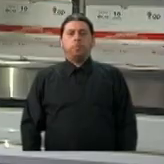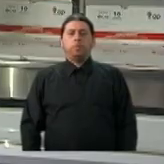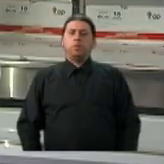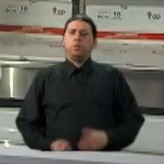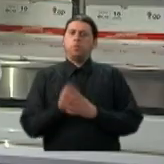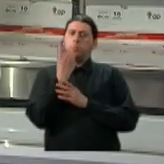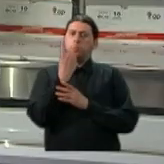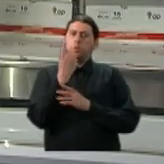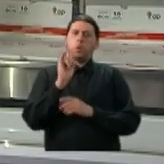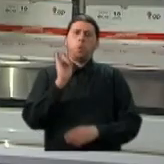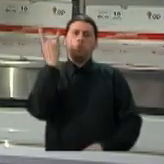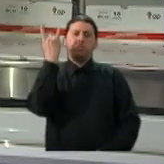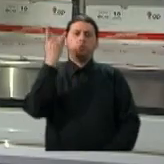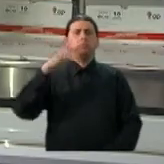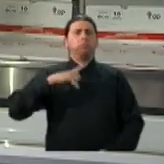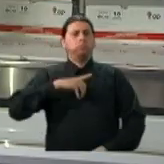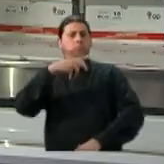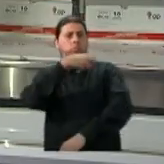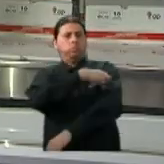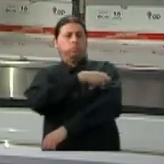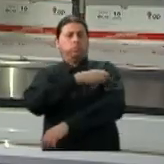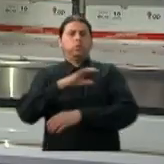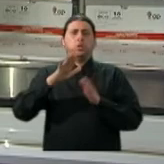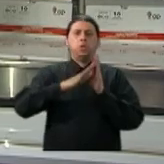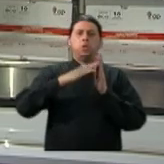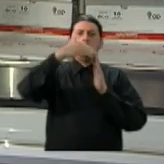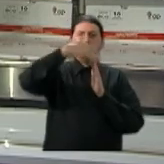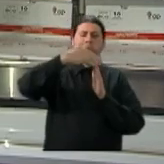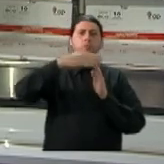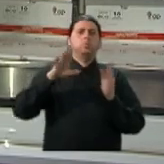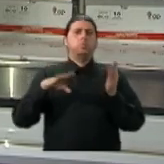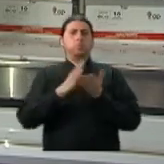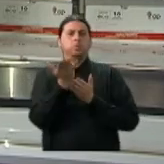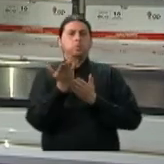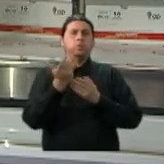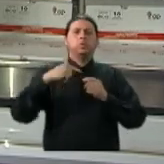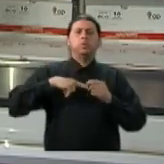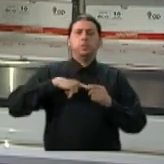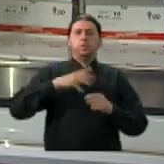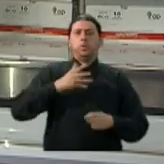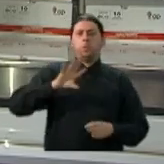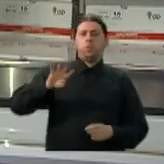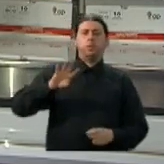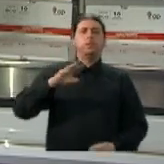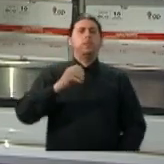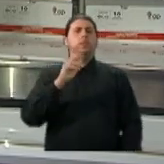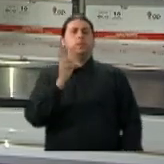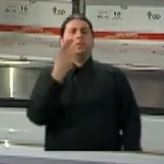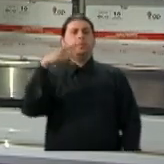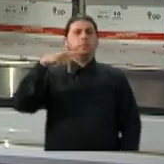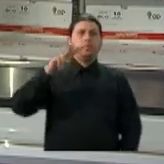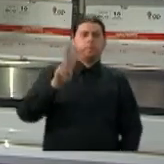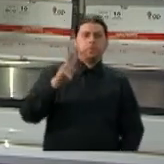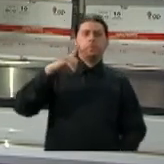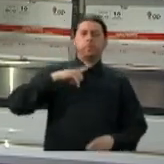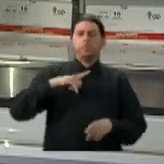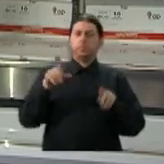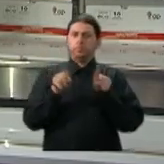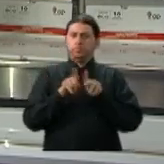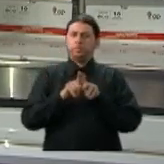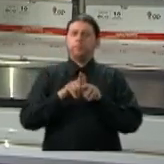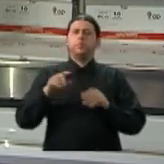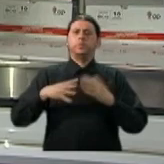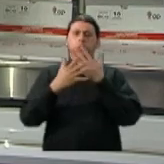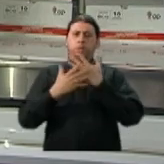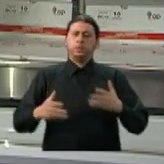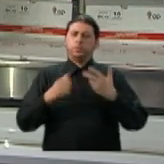Uma das últimas vacinas introduzidas no calendário de imunizações foi contra o HPV. Já faz 3 anos que a rede básica de